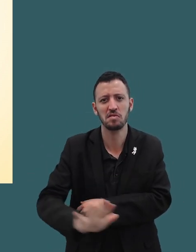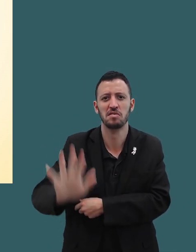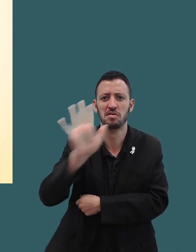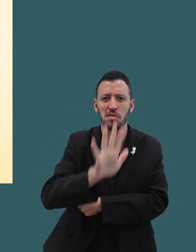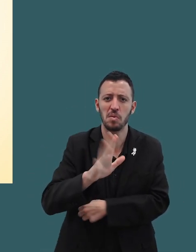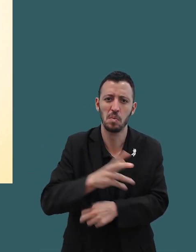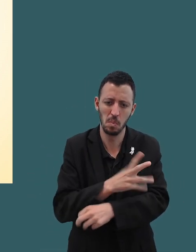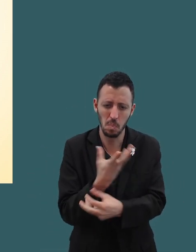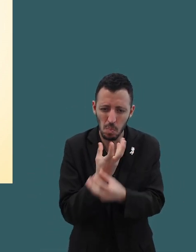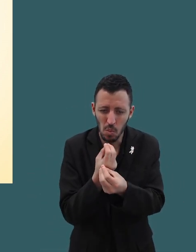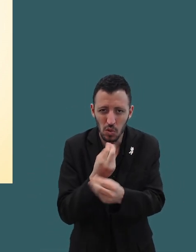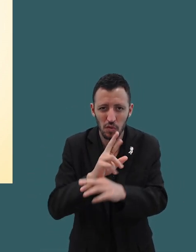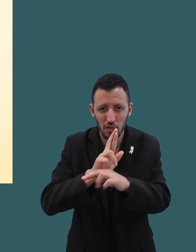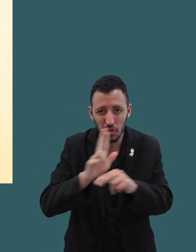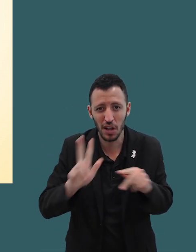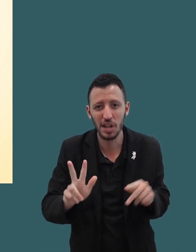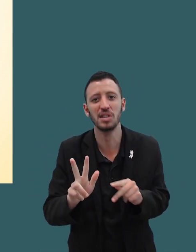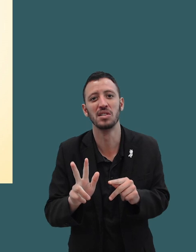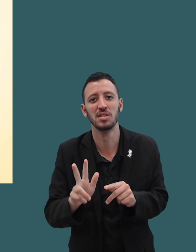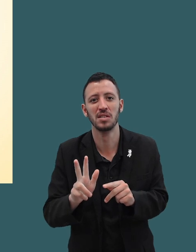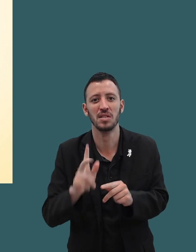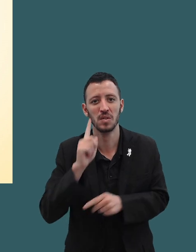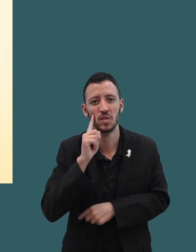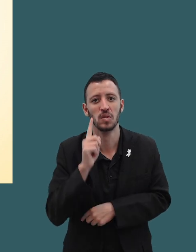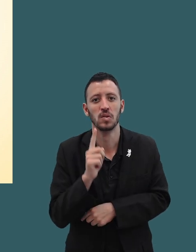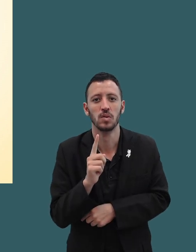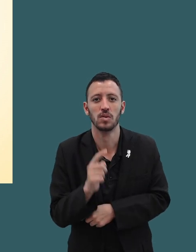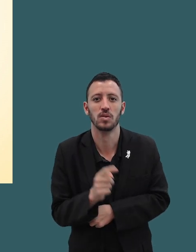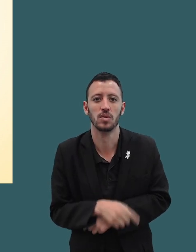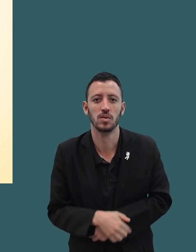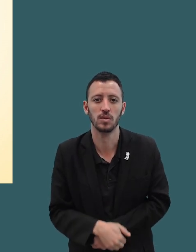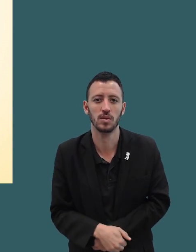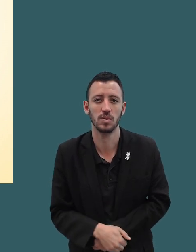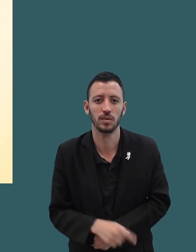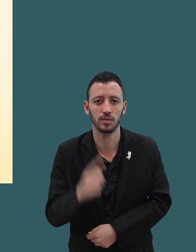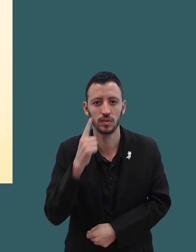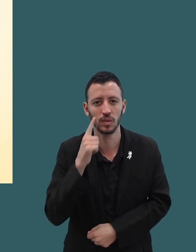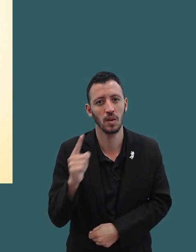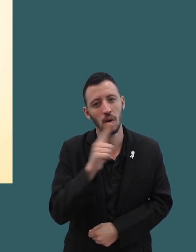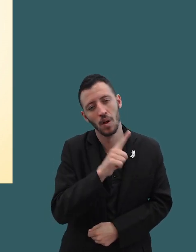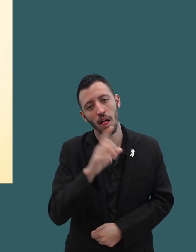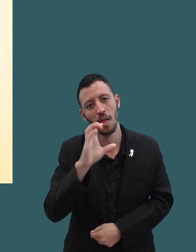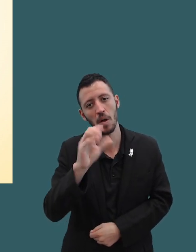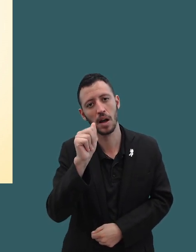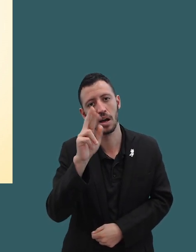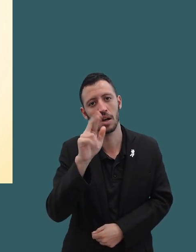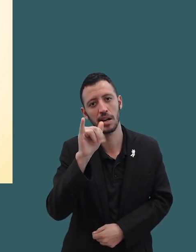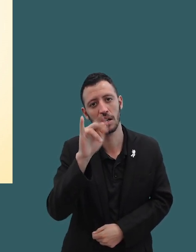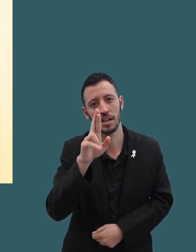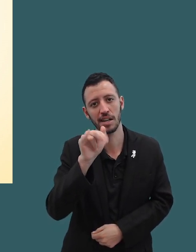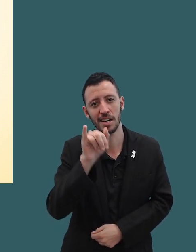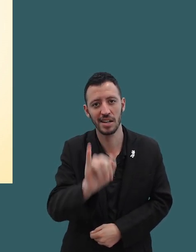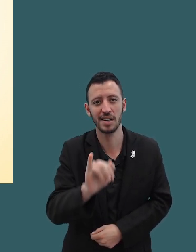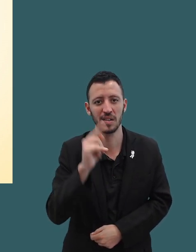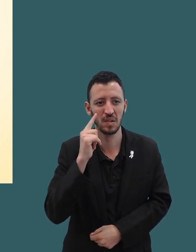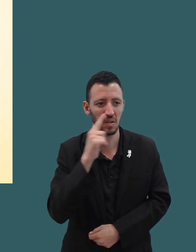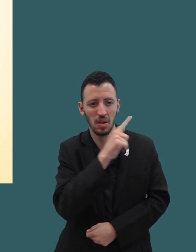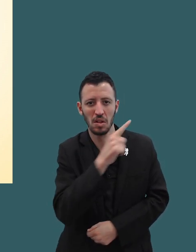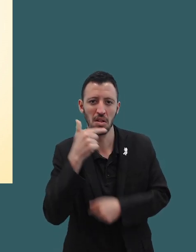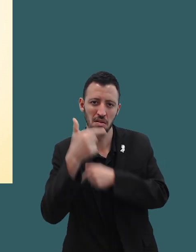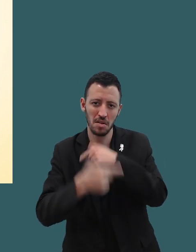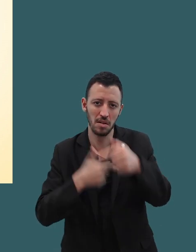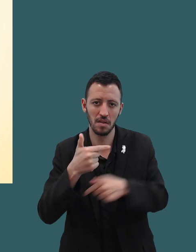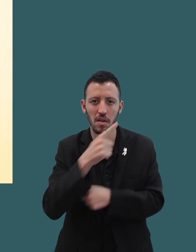muito diferente, então, quando a gente pega lá no Cariri e a gente vê o trabalho